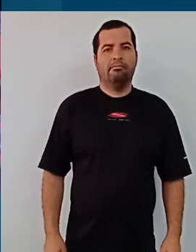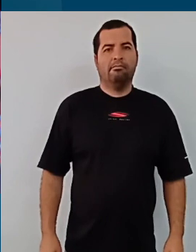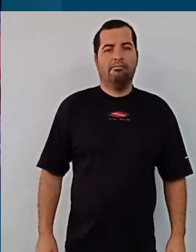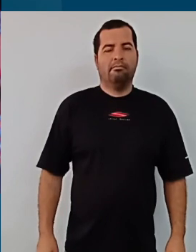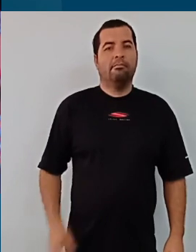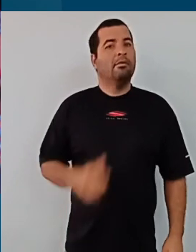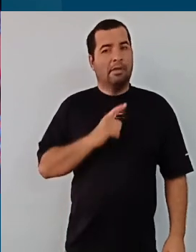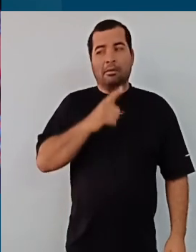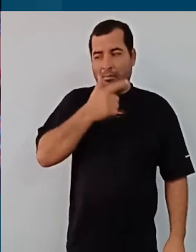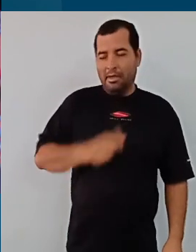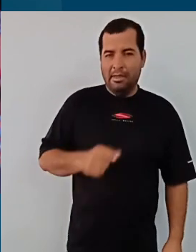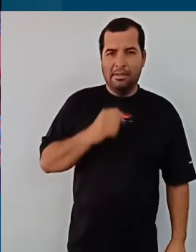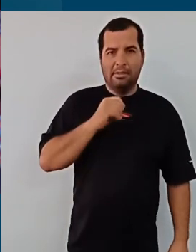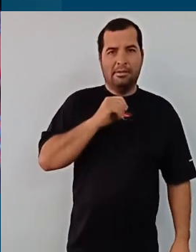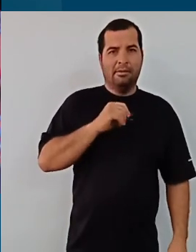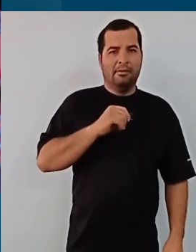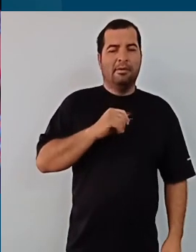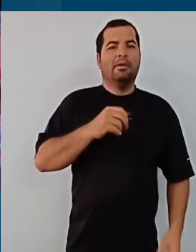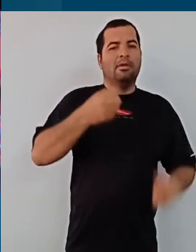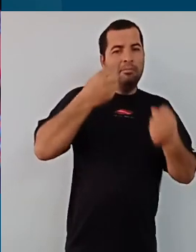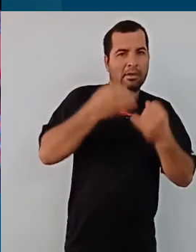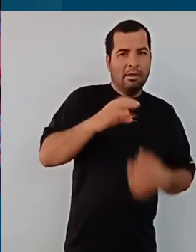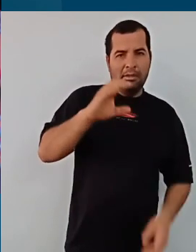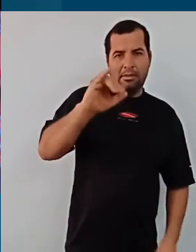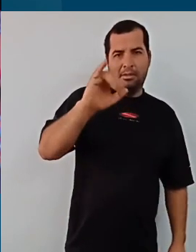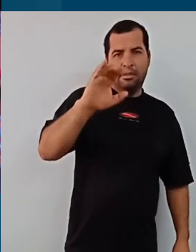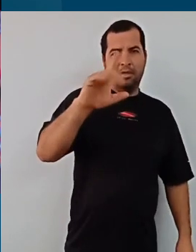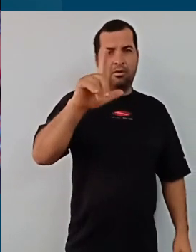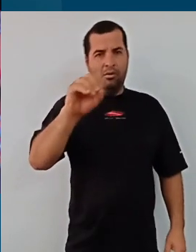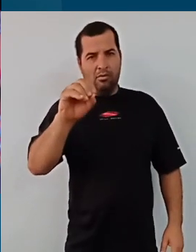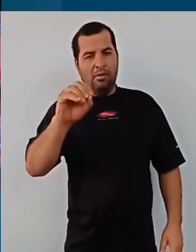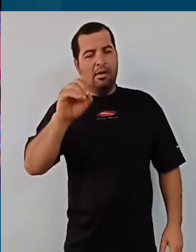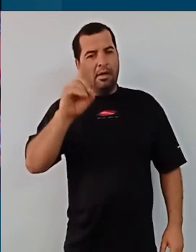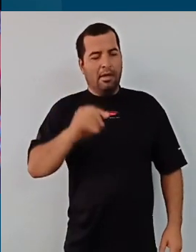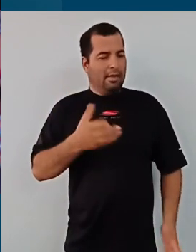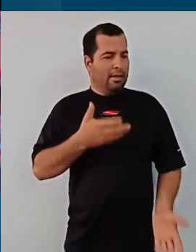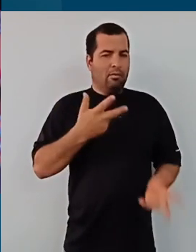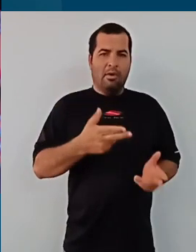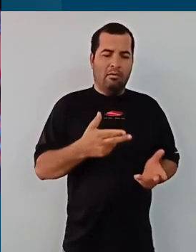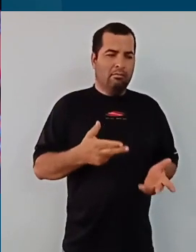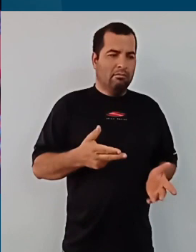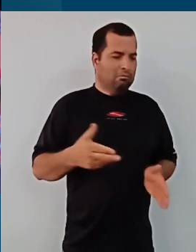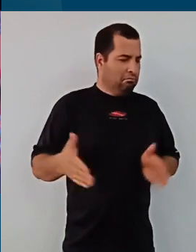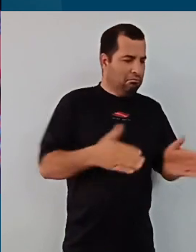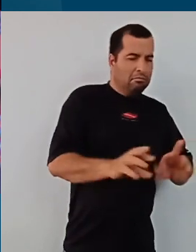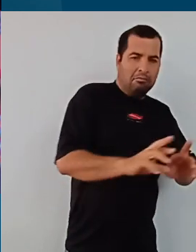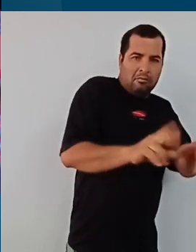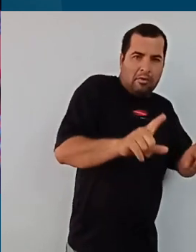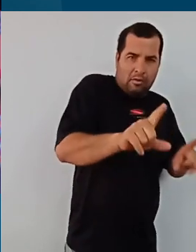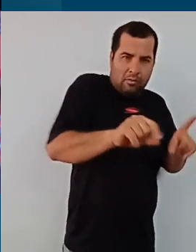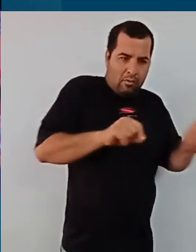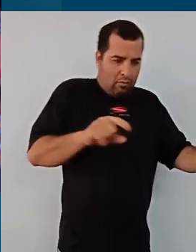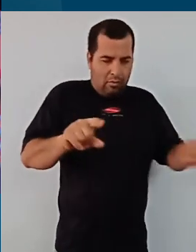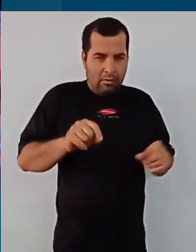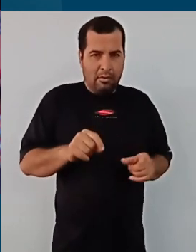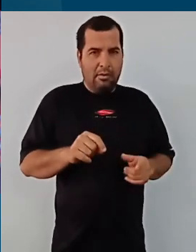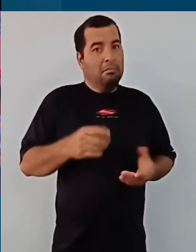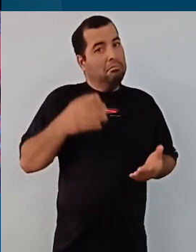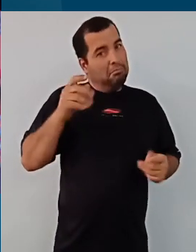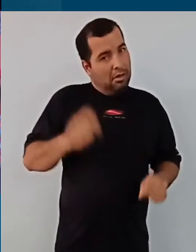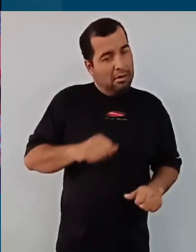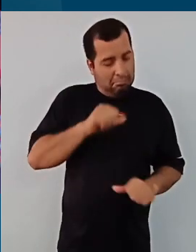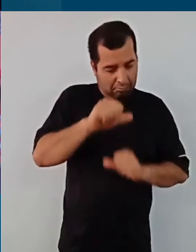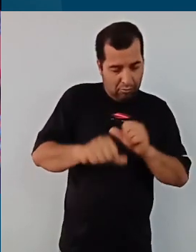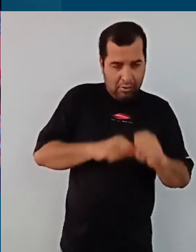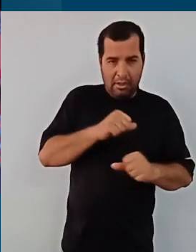Peraí que tem um pouquinho mais. Os ciclos são caminhos alternativos caracterizados pela possibilidade de subverter a ordem do que